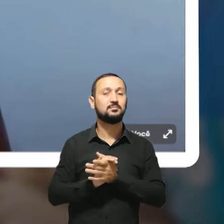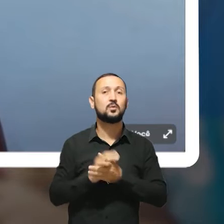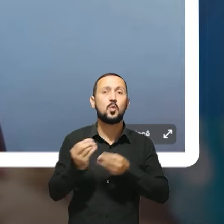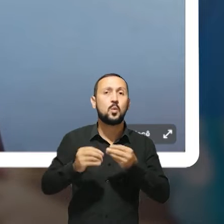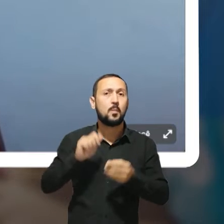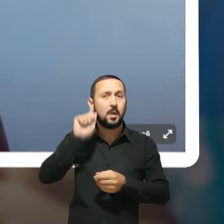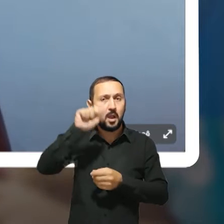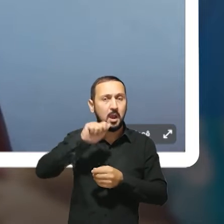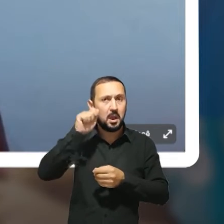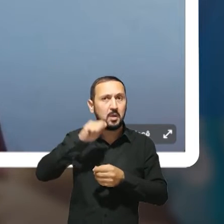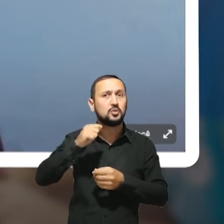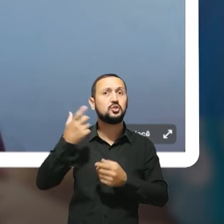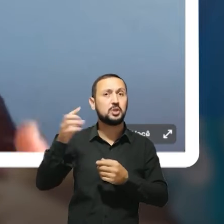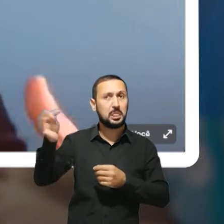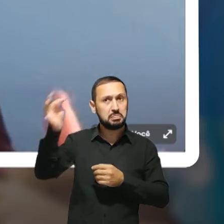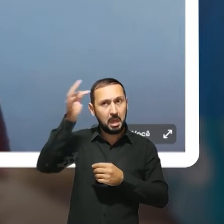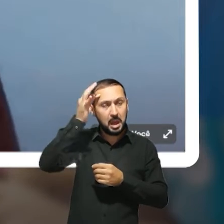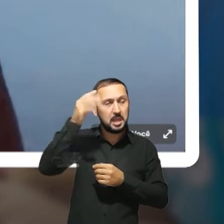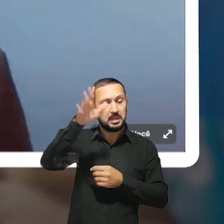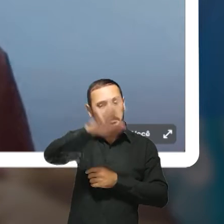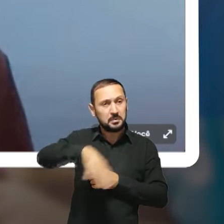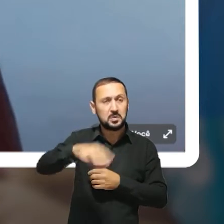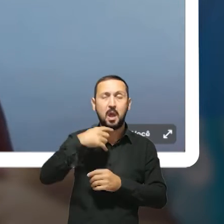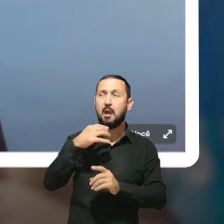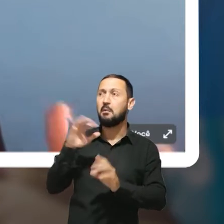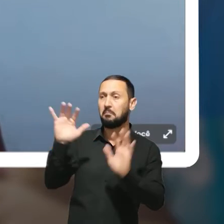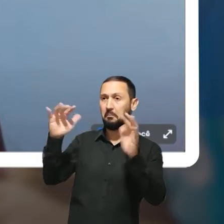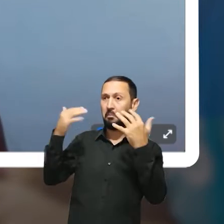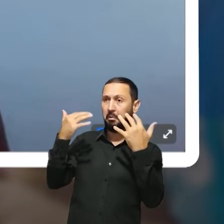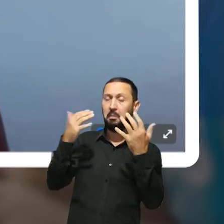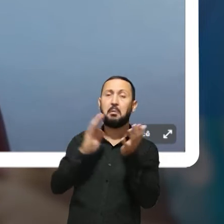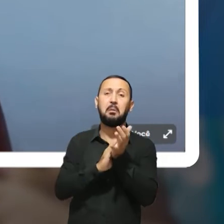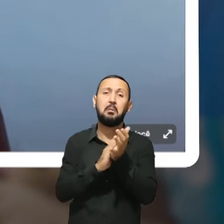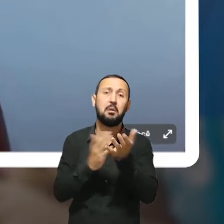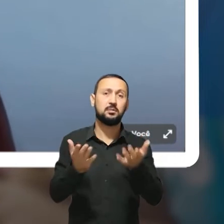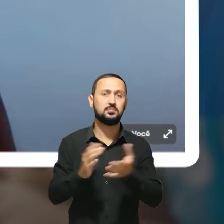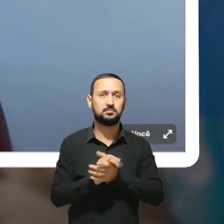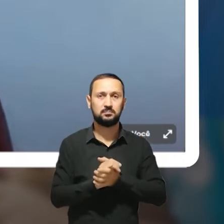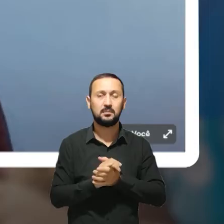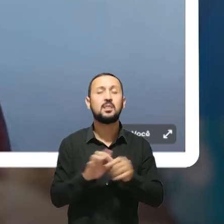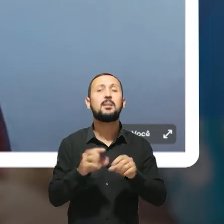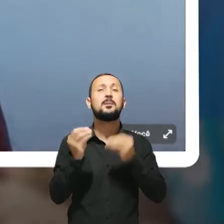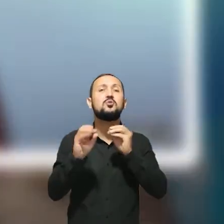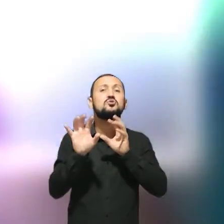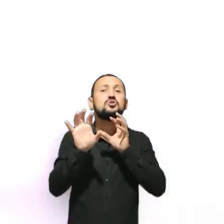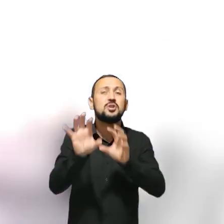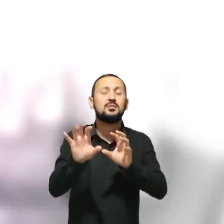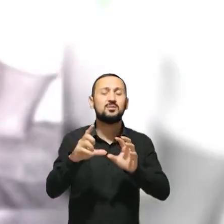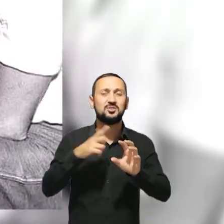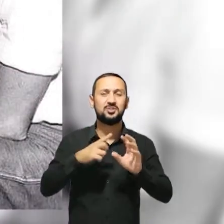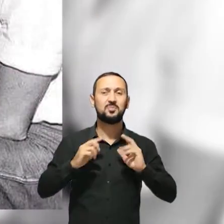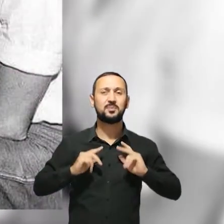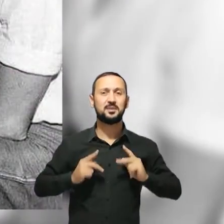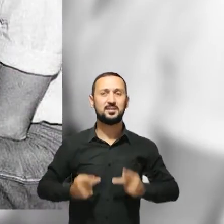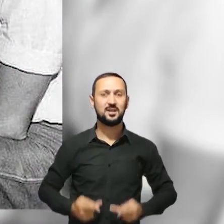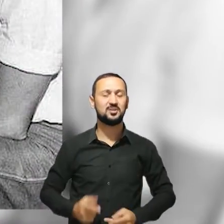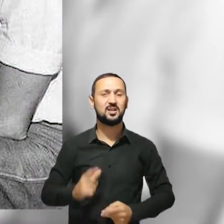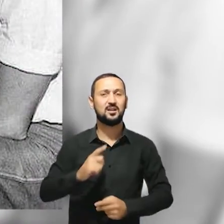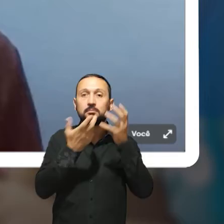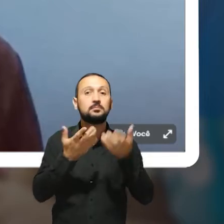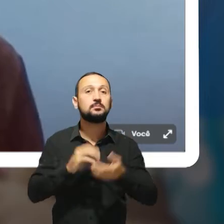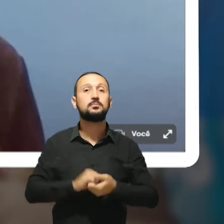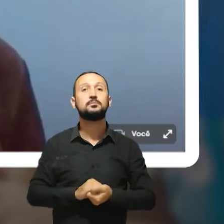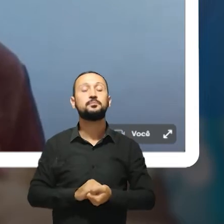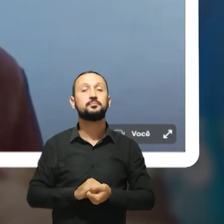que mostram a atriz talentosa que ela era, reconhecida, e também a carga de humanidade que ela